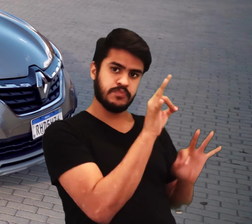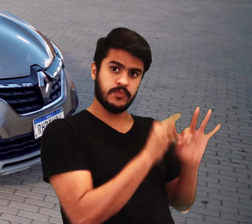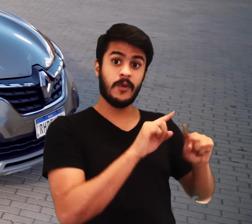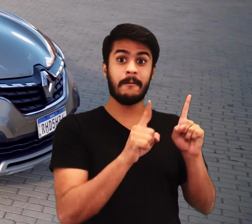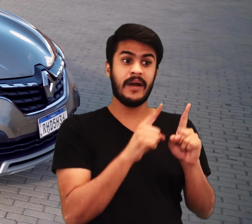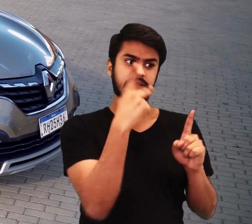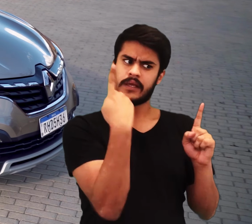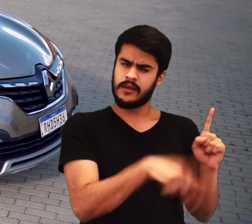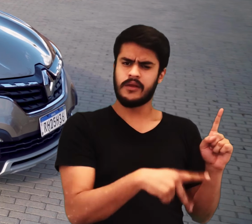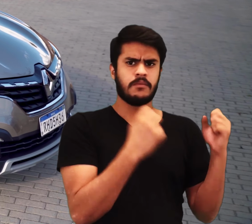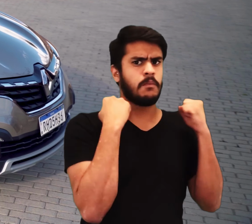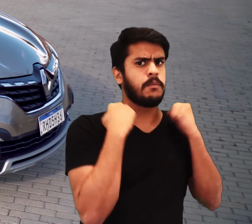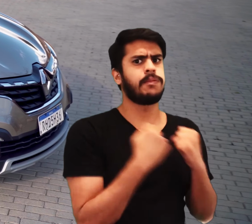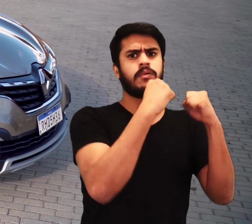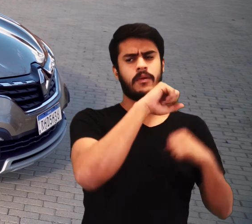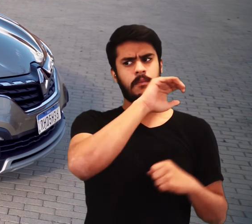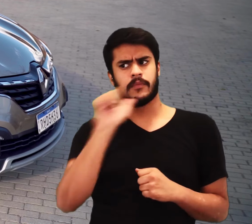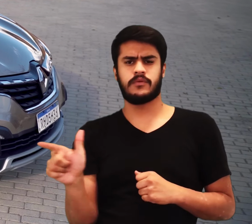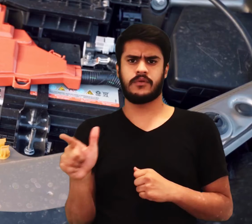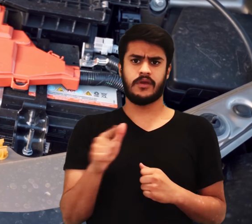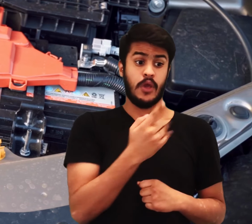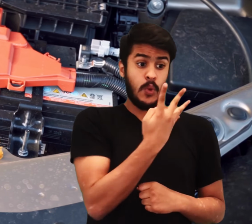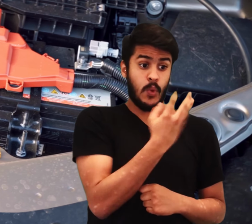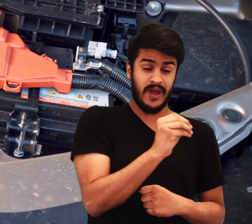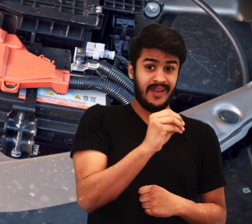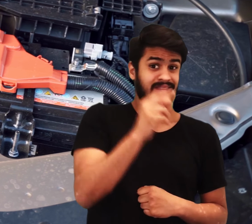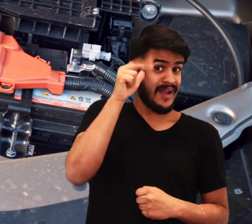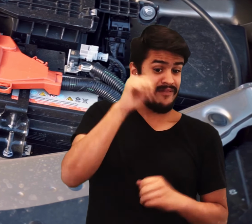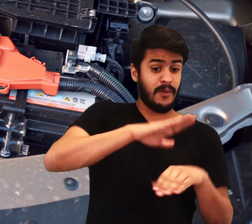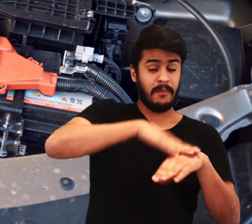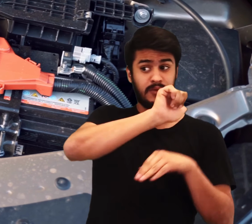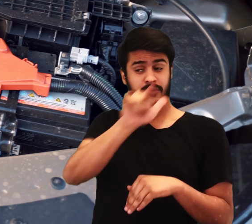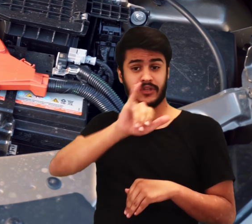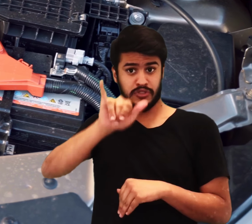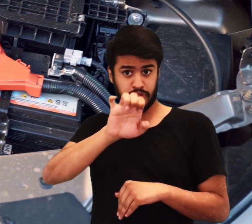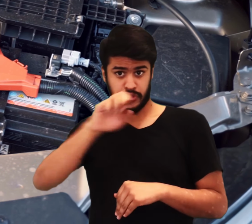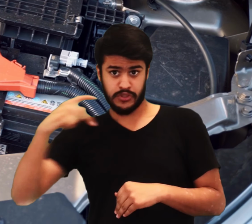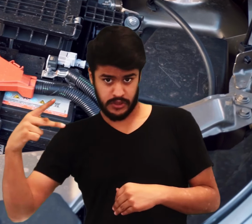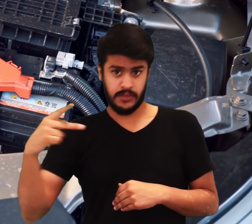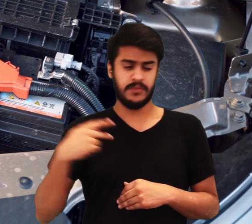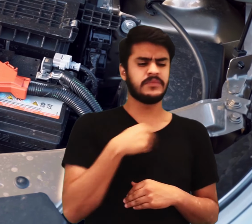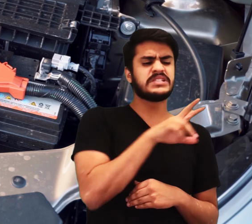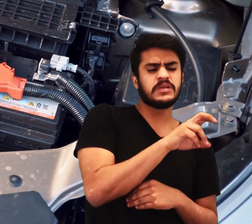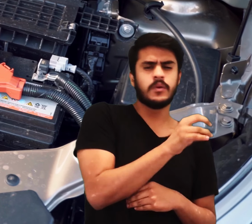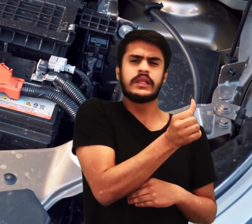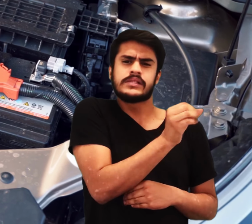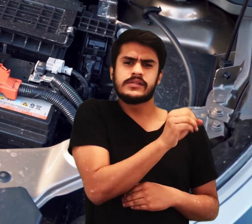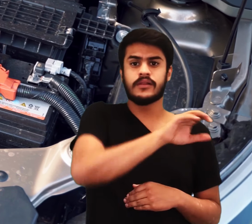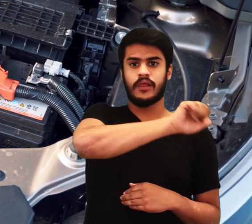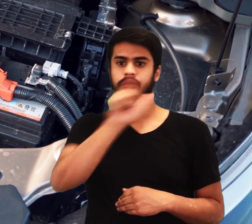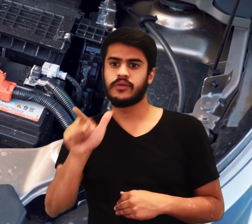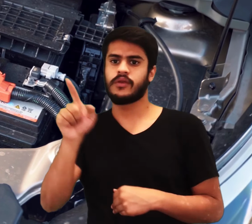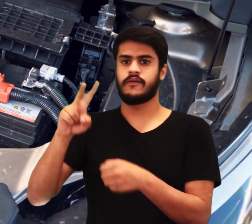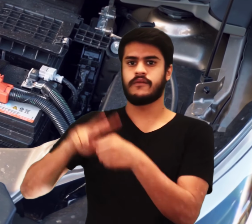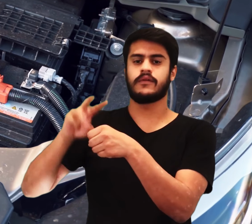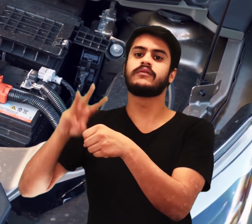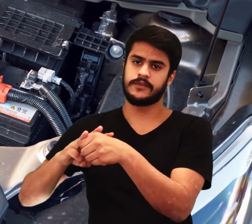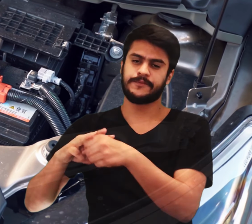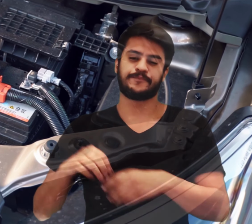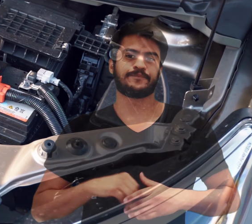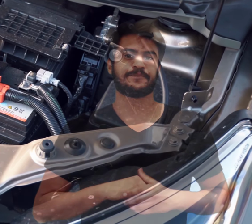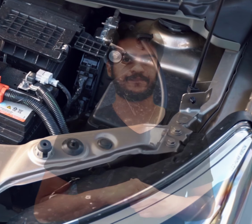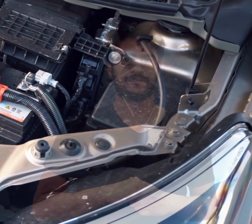é o desempenho. A gente está falando de um conjunto 40 cavalos mais potente que o Renegade, por exemplo, e entre 50 e 20 cavalos mais forte do que o T-Cross